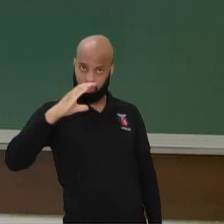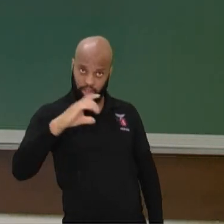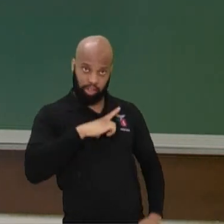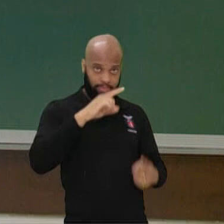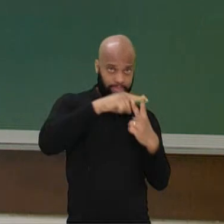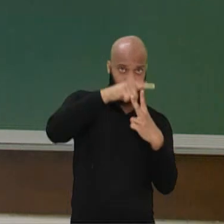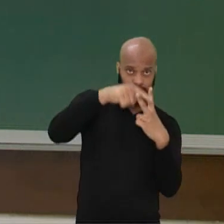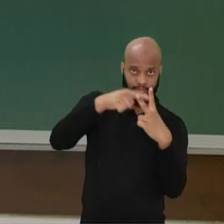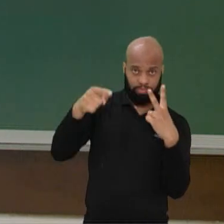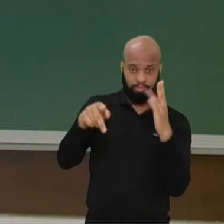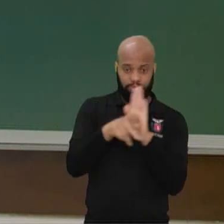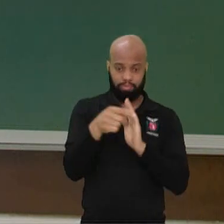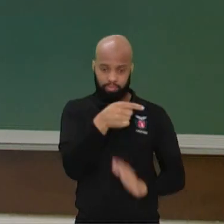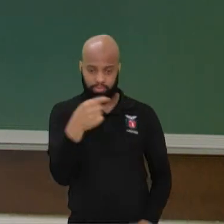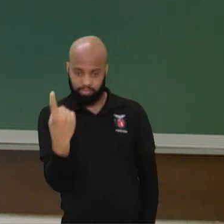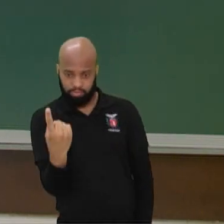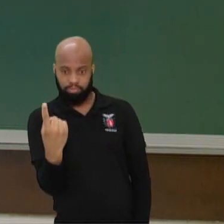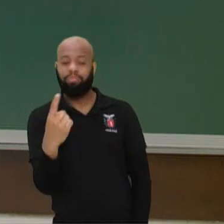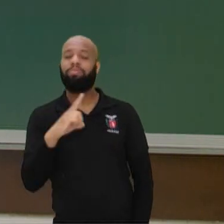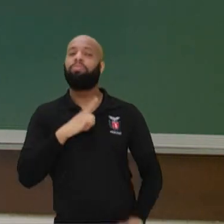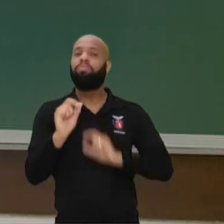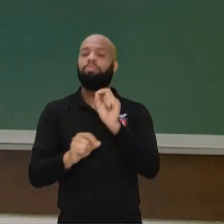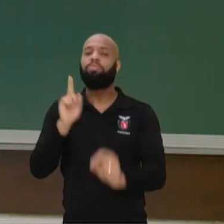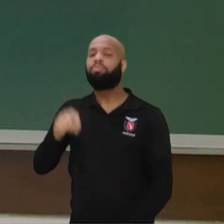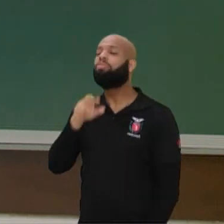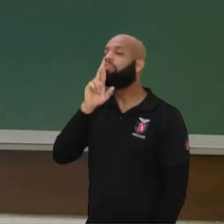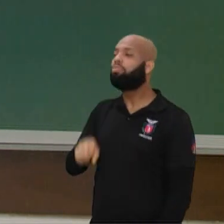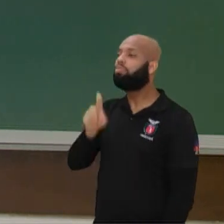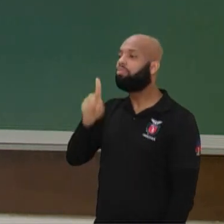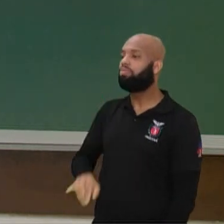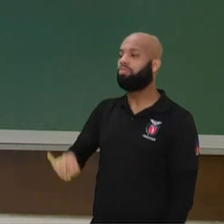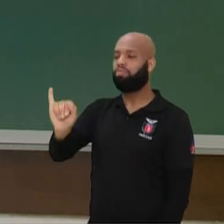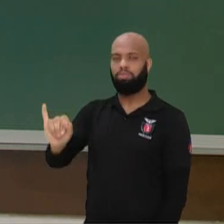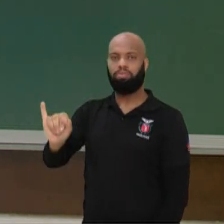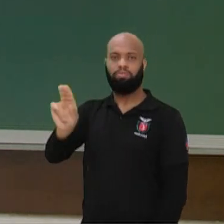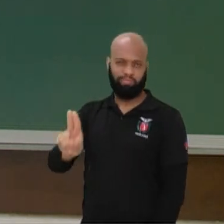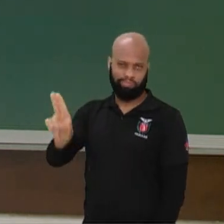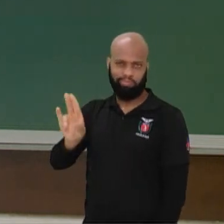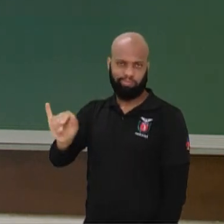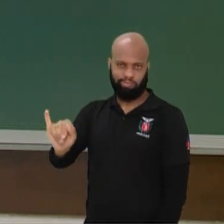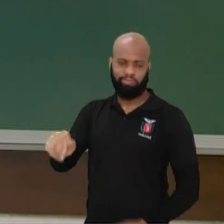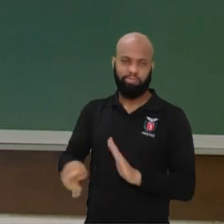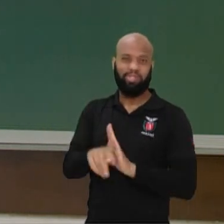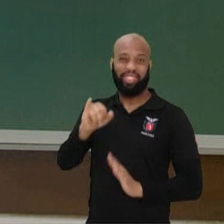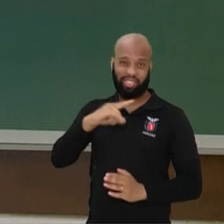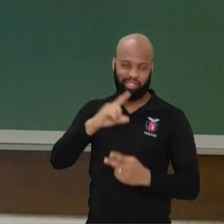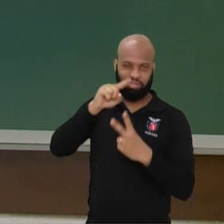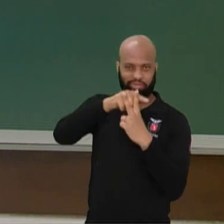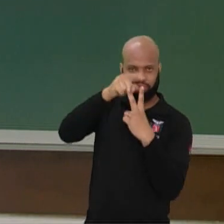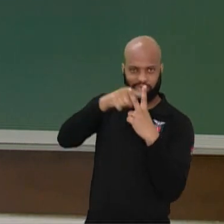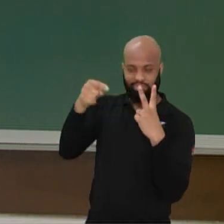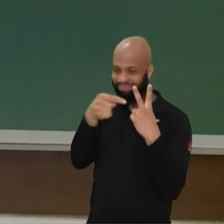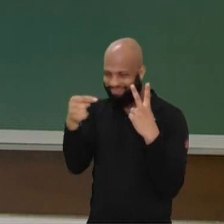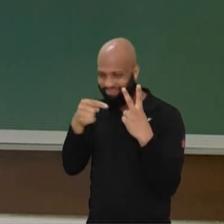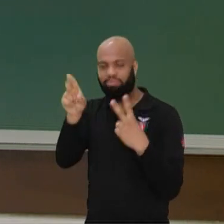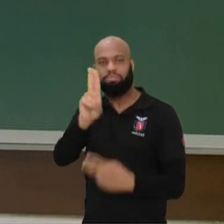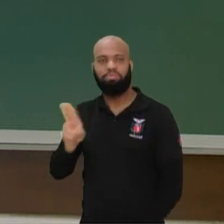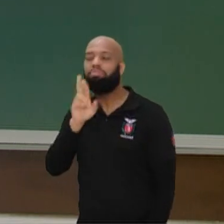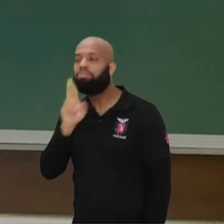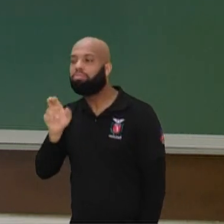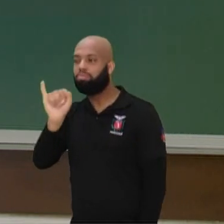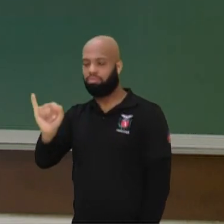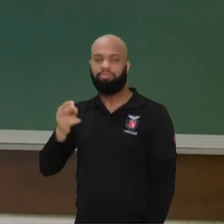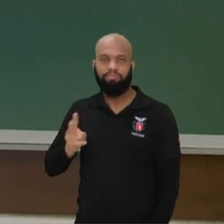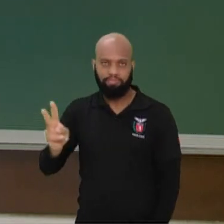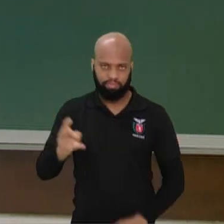raiz quadrada de menos 1 foi denominado como unidade imaginária, como eu mostrei para vocês ali no quadro. Raiz quadrada de menos 1 vale